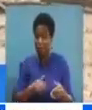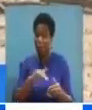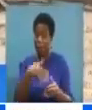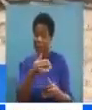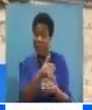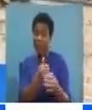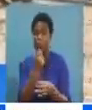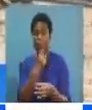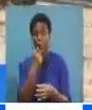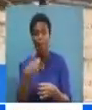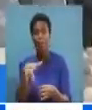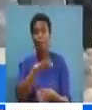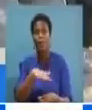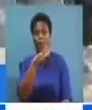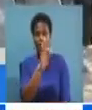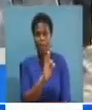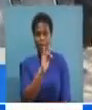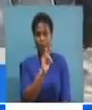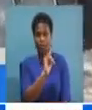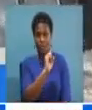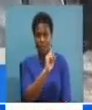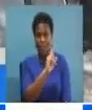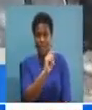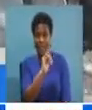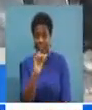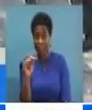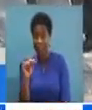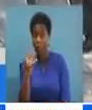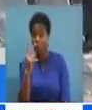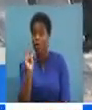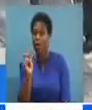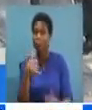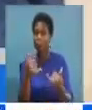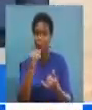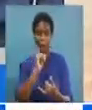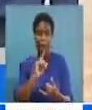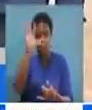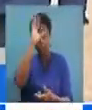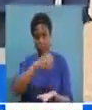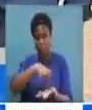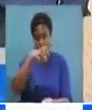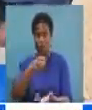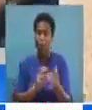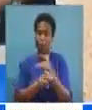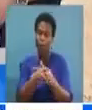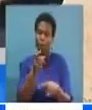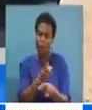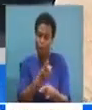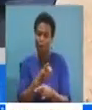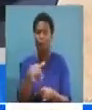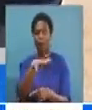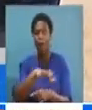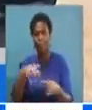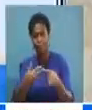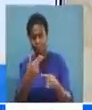e na localidade de Figueira. Ora, validos 2 anos, a Ministra das Infraestruturas volta para mais uma inauguração na mesma localidade, desta